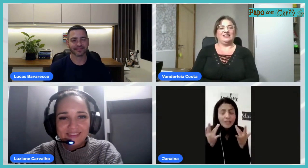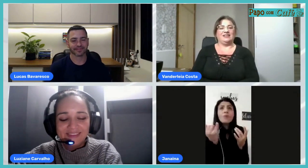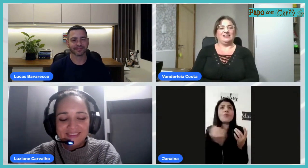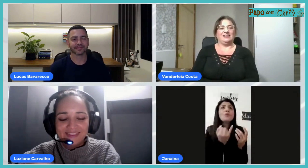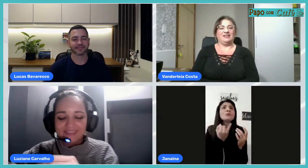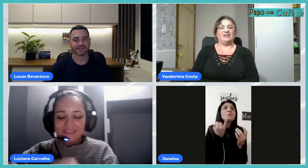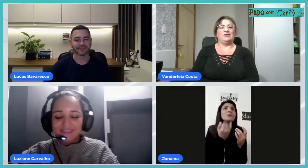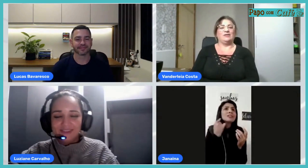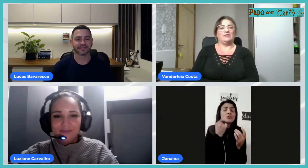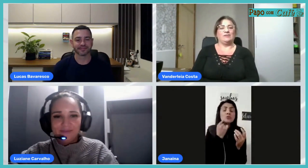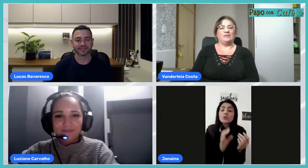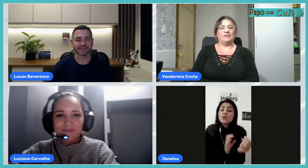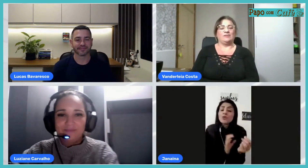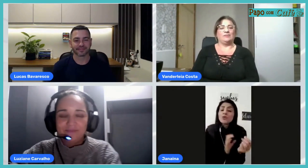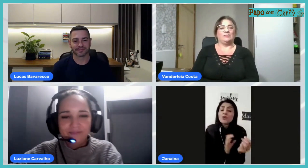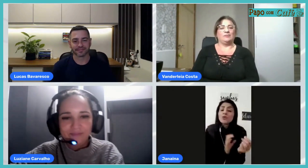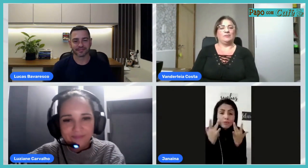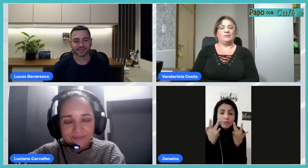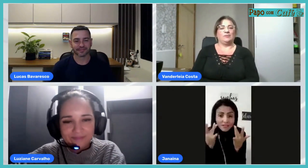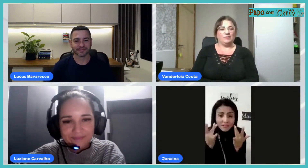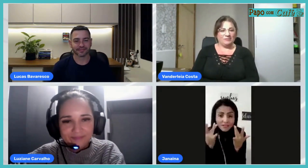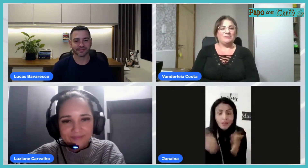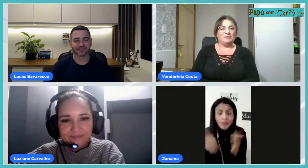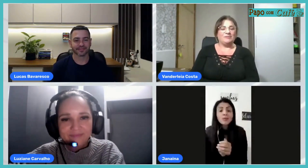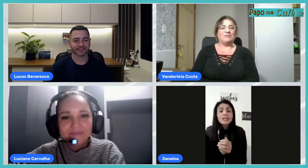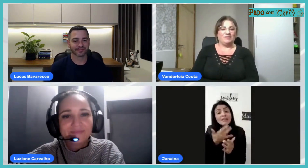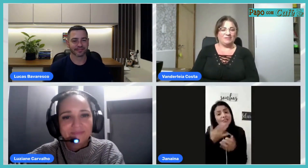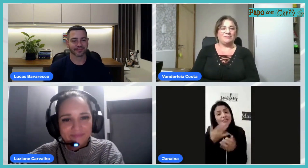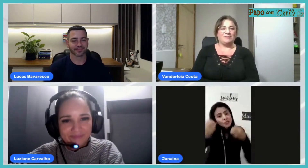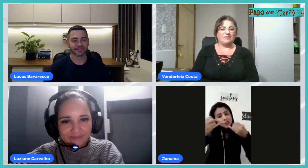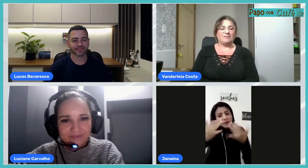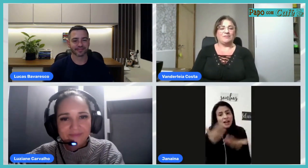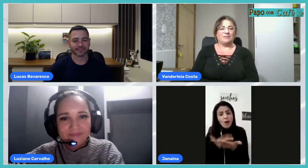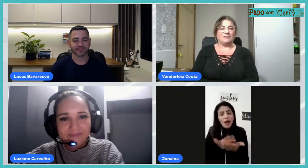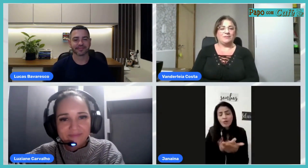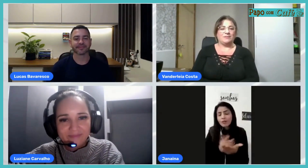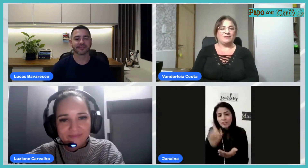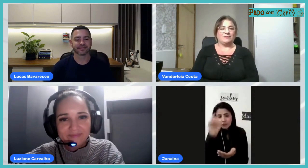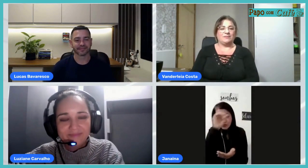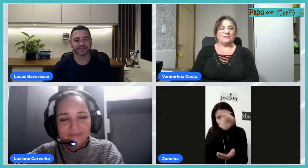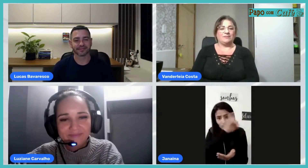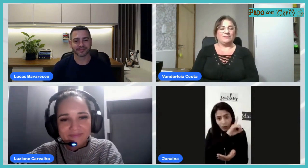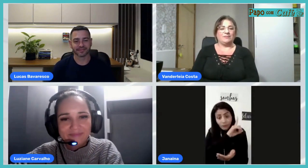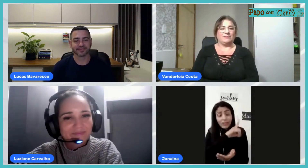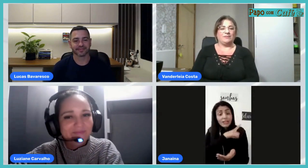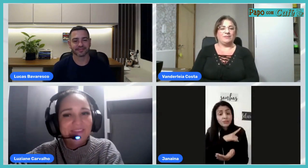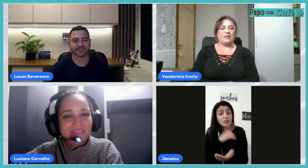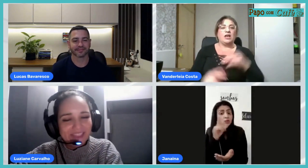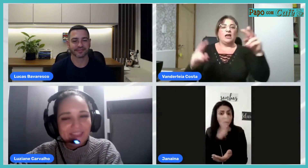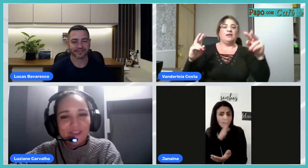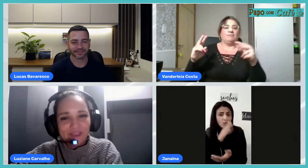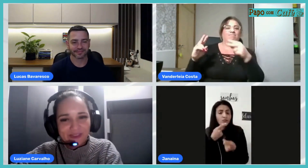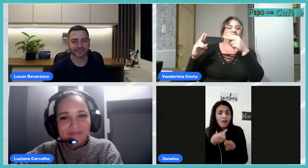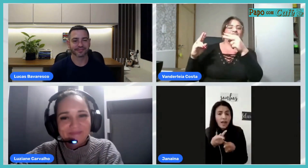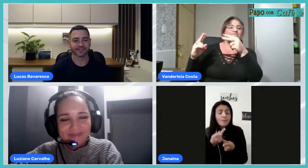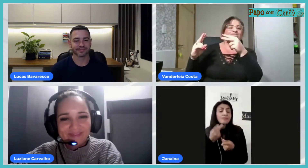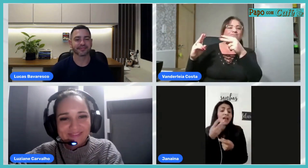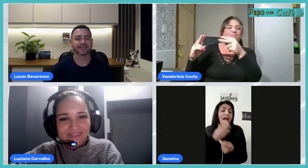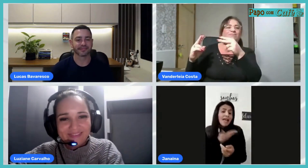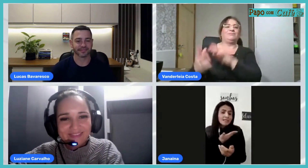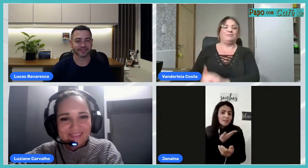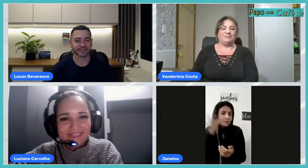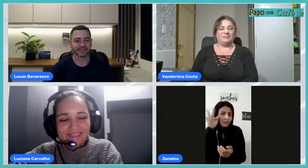dramatização, muito importante, o surdo ama dramatização, e é fácil de explicar uma aula, não é difícil, não. Eu tenho só rapidinho